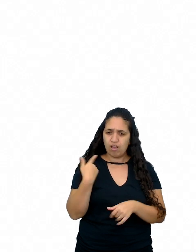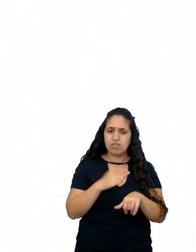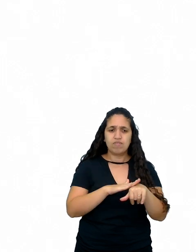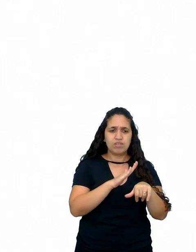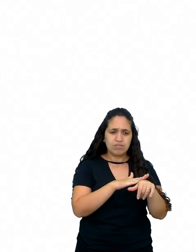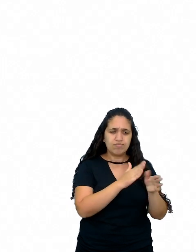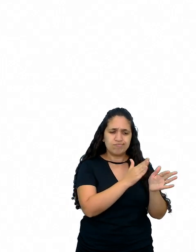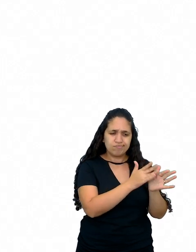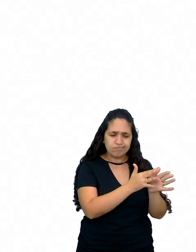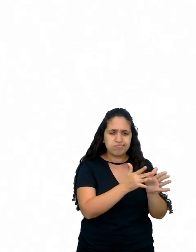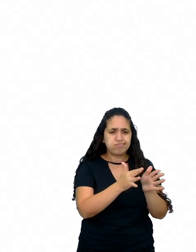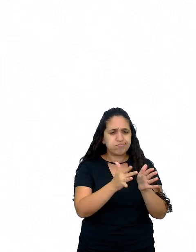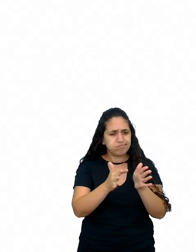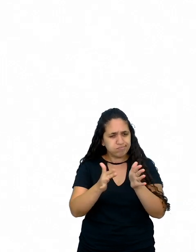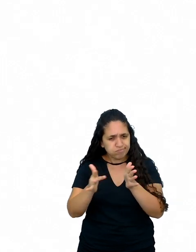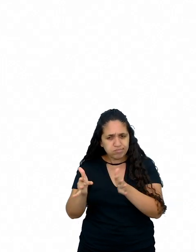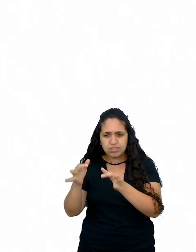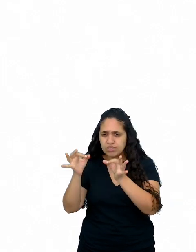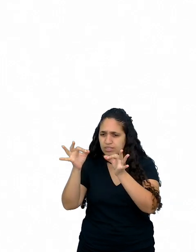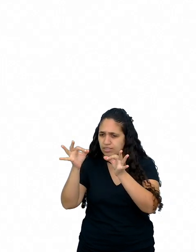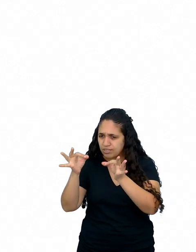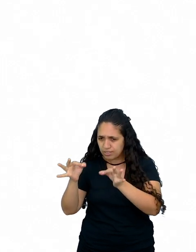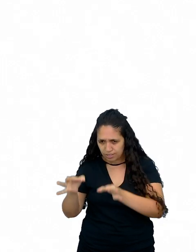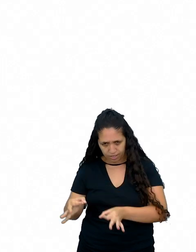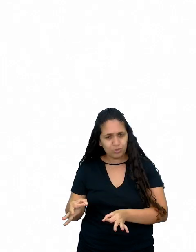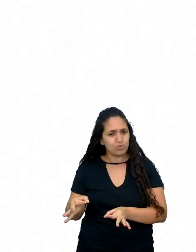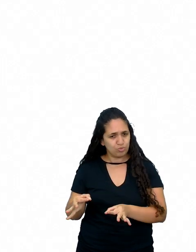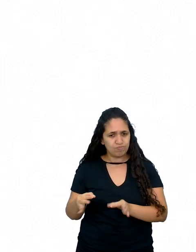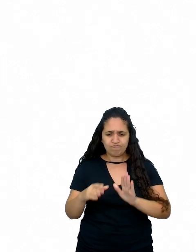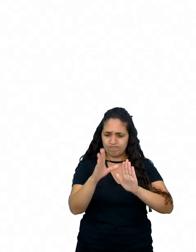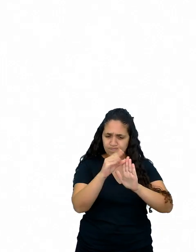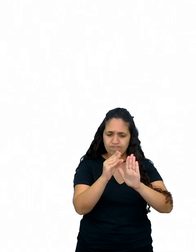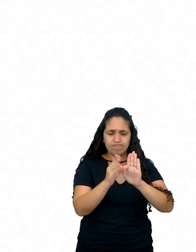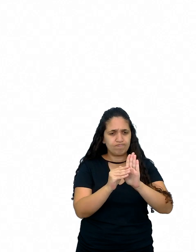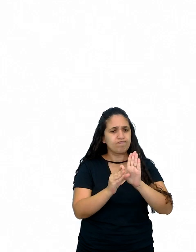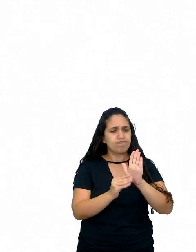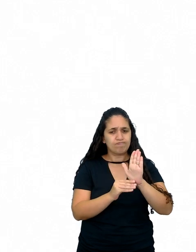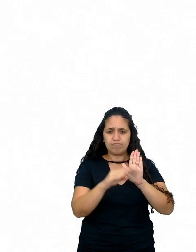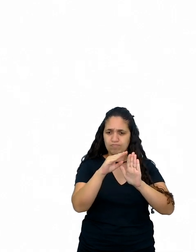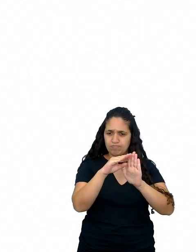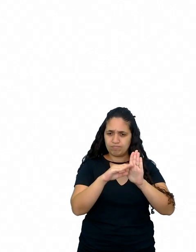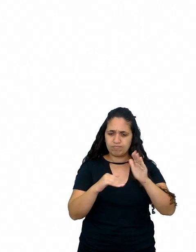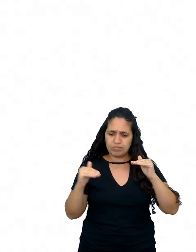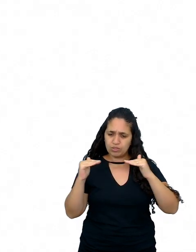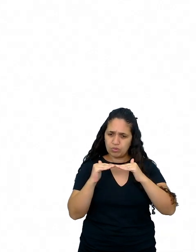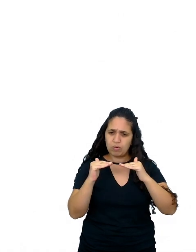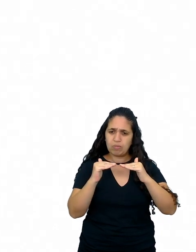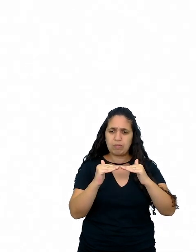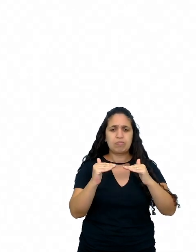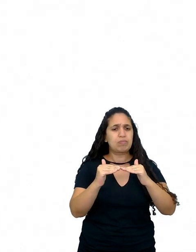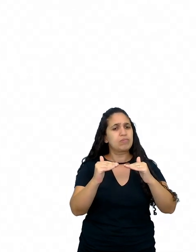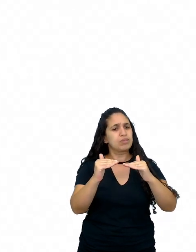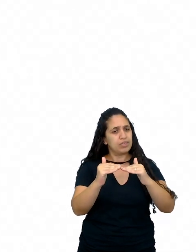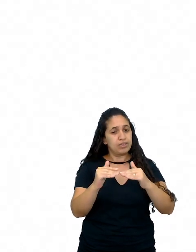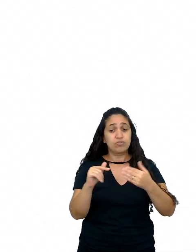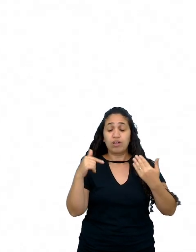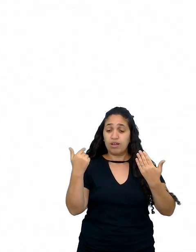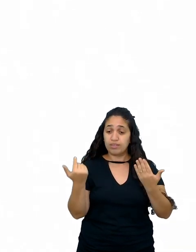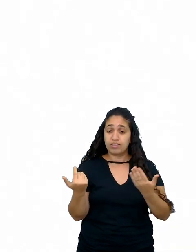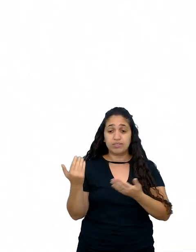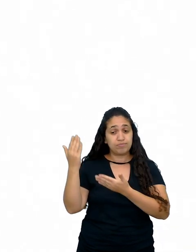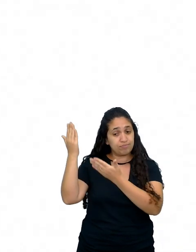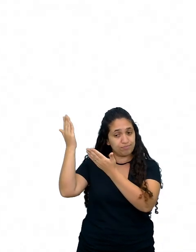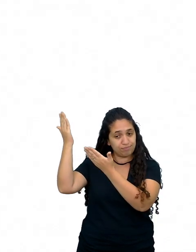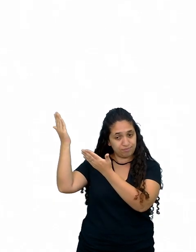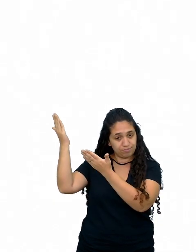nossa conversa direitinho, do jeito que a agenda estava combinado na agenda. Daí, gente, a gente tem